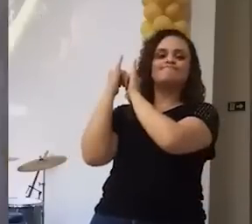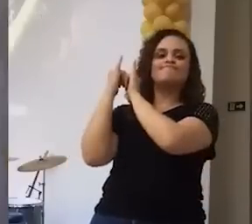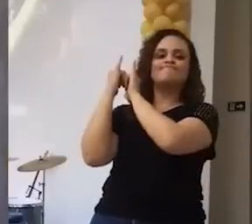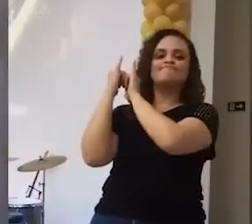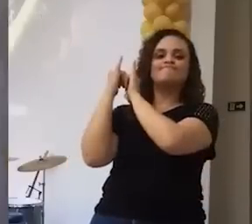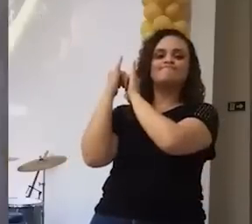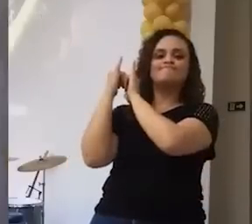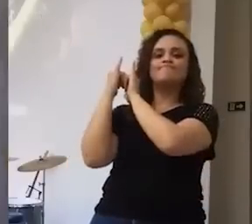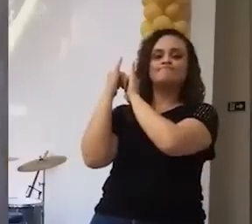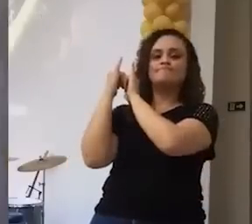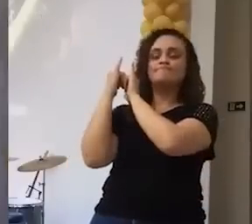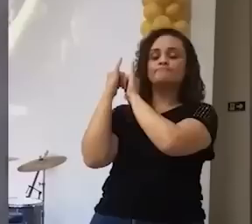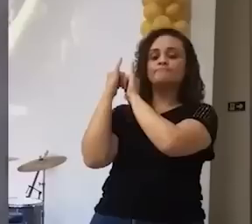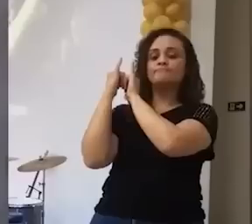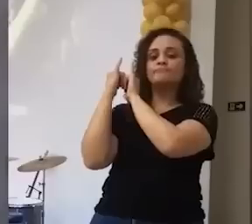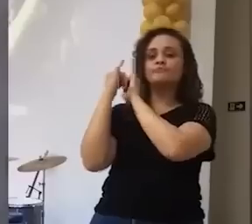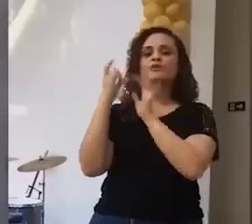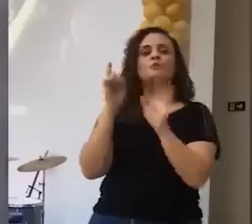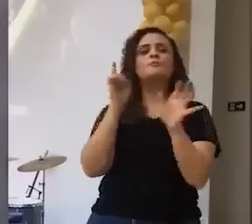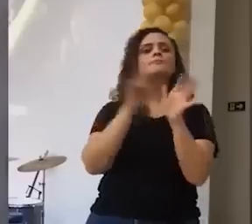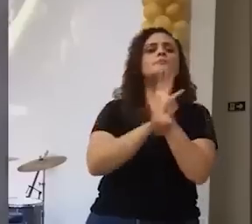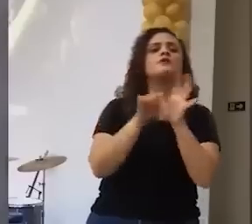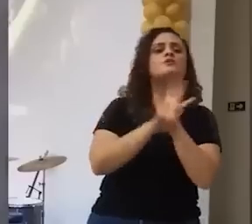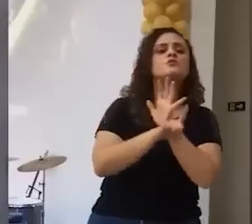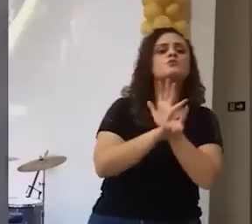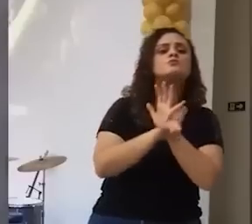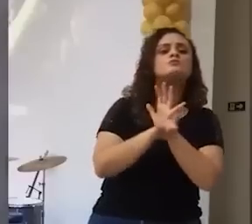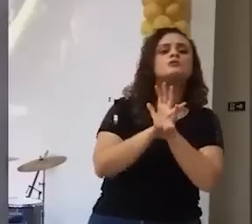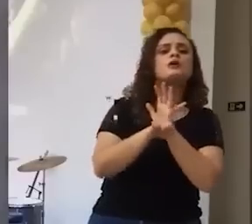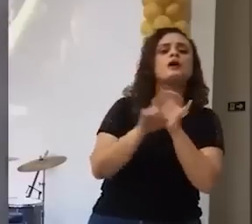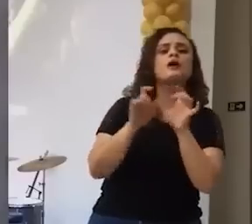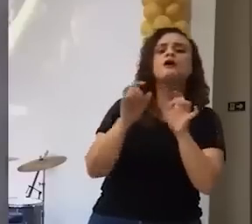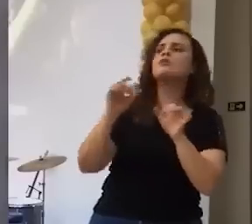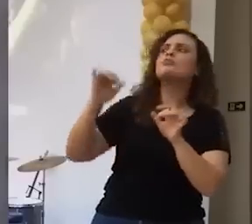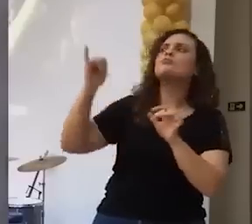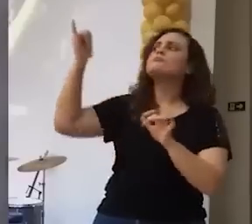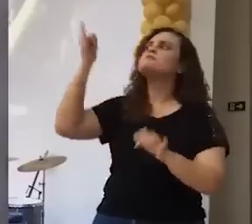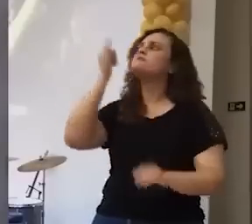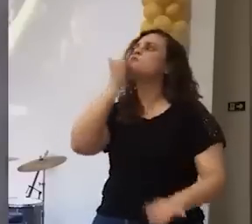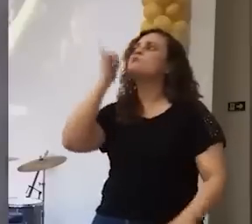E a pergunta é: qual foi o tamanho do perdão que você recebeu de Deus?